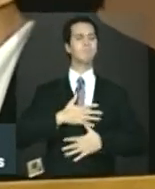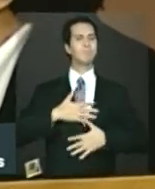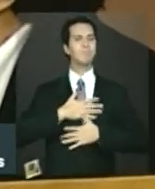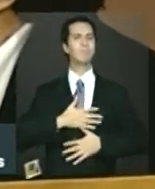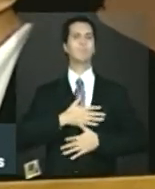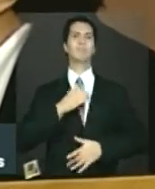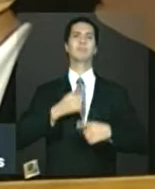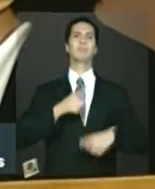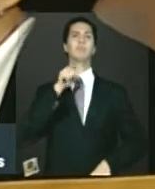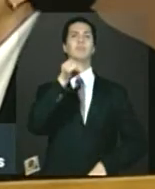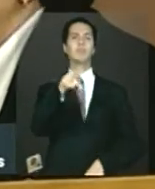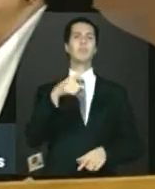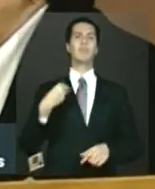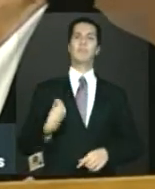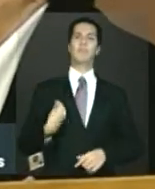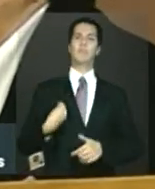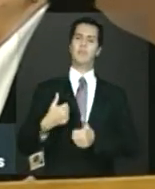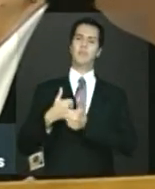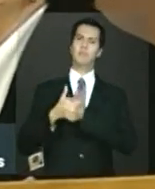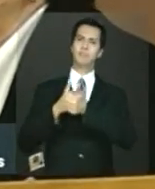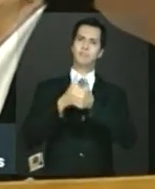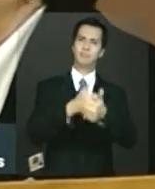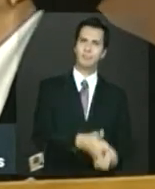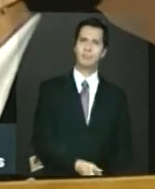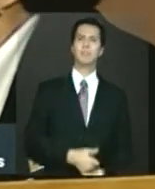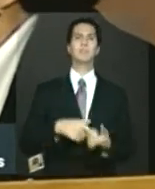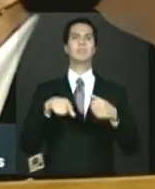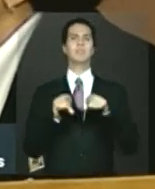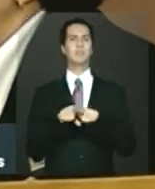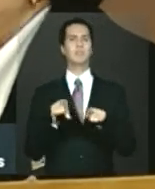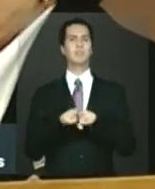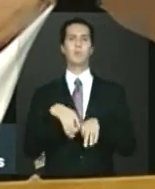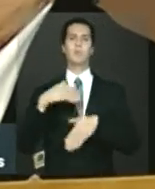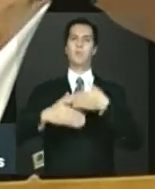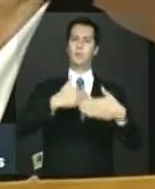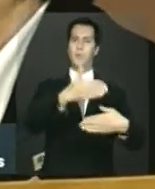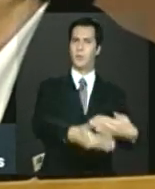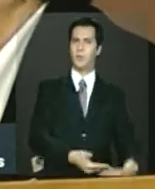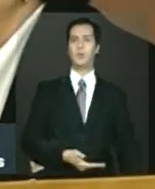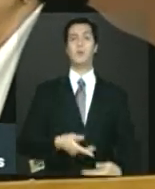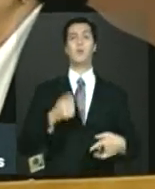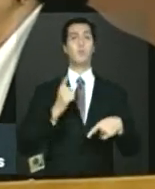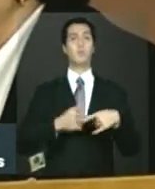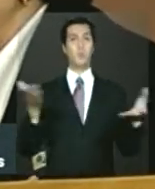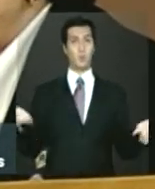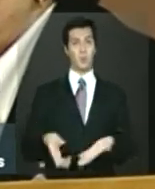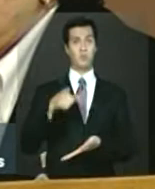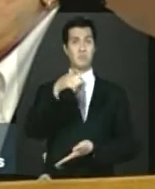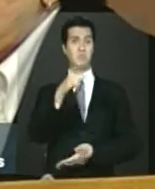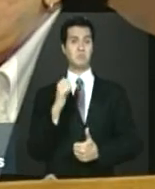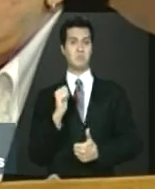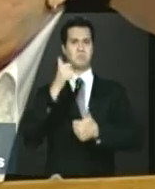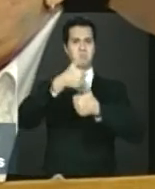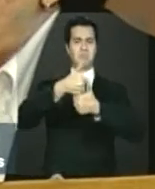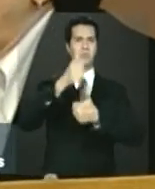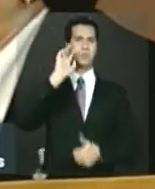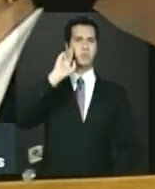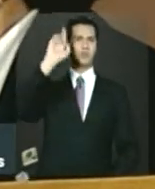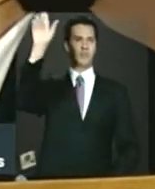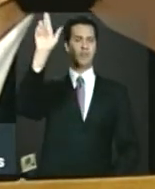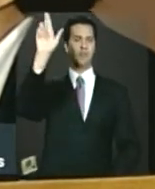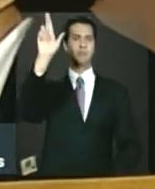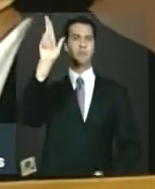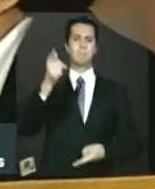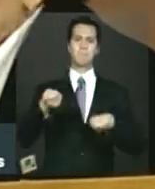sua trajetória de vida e por você hoje eh dirigir a